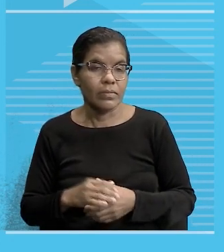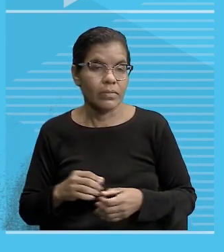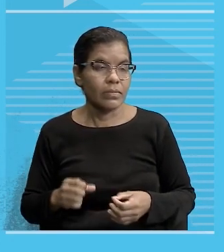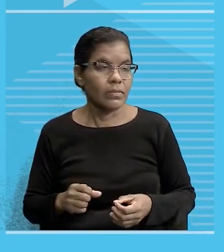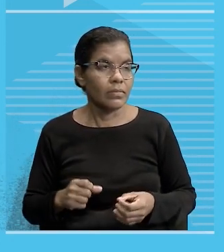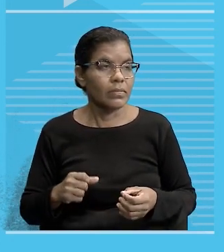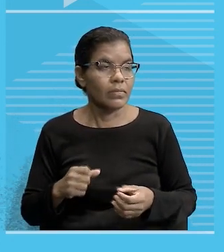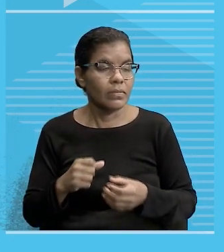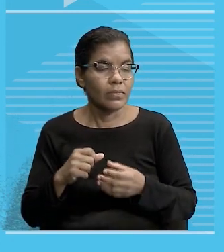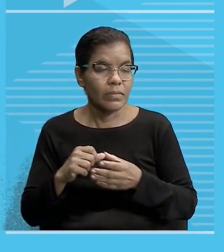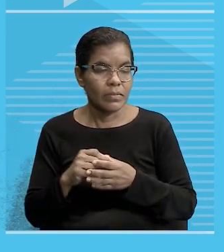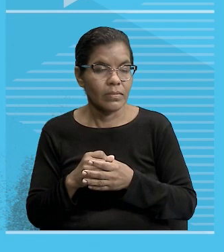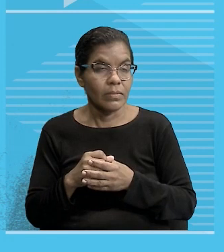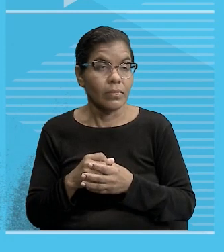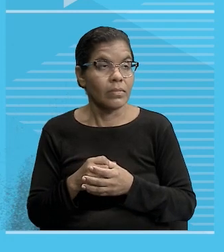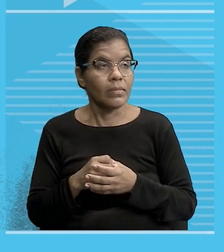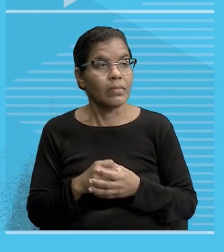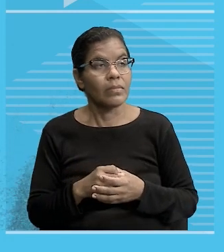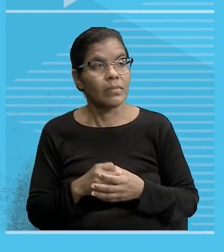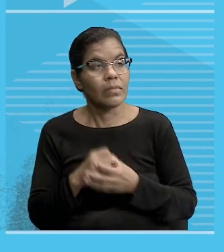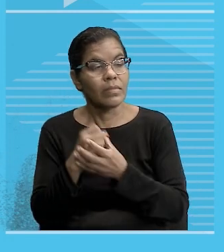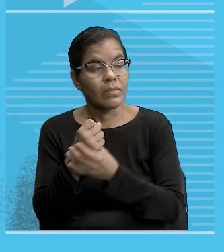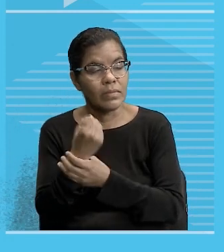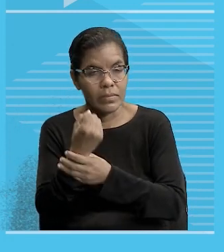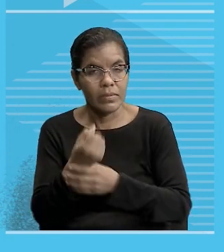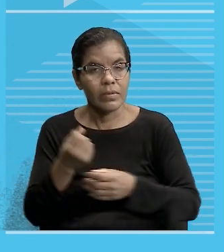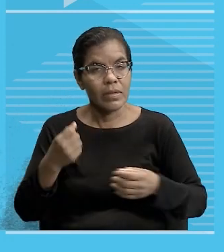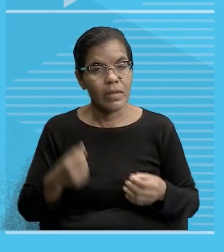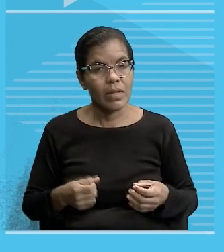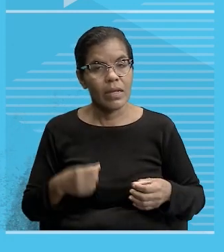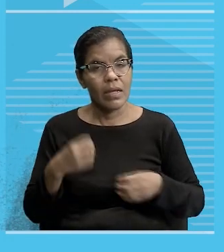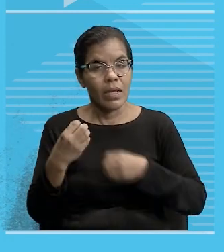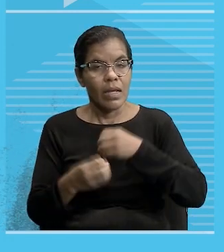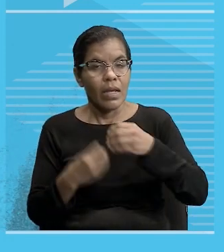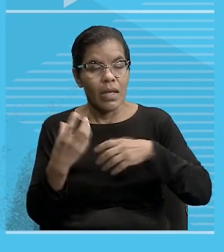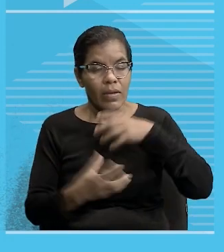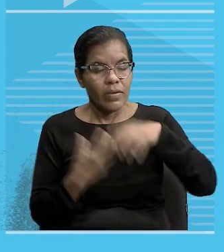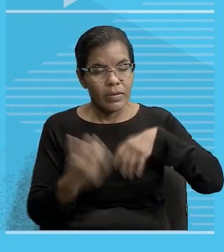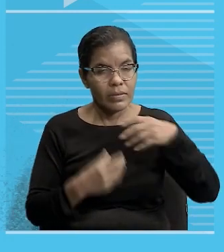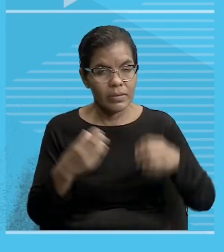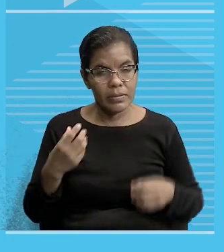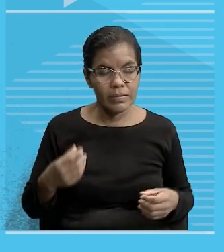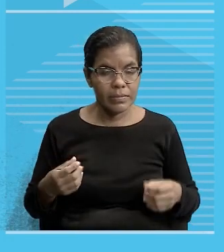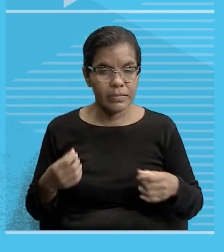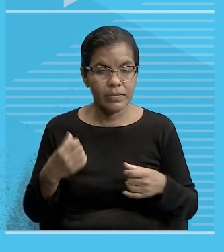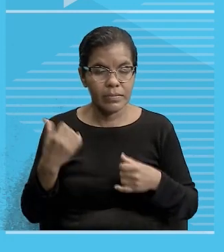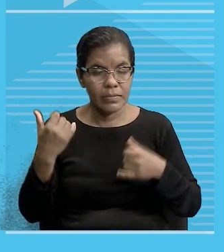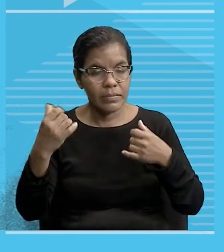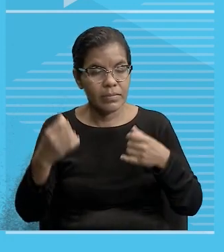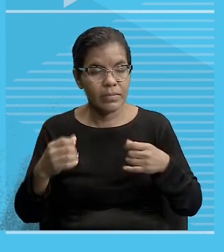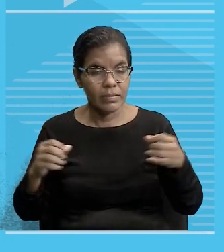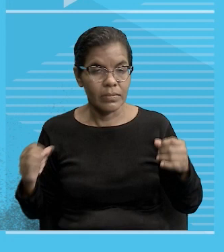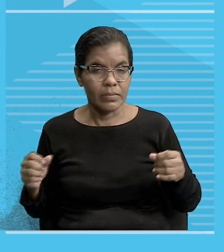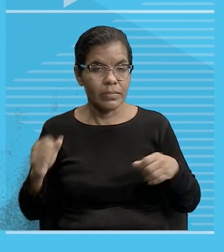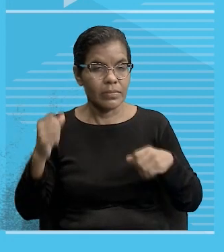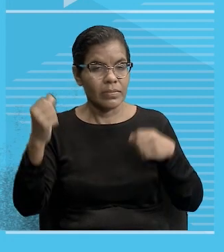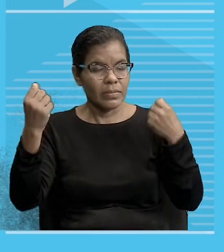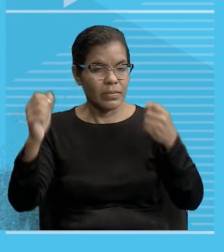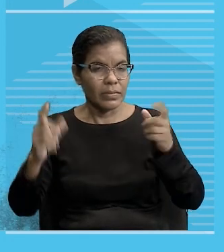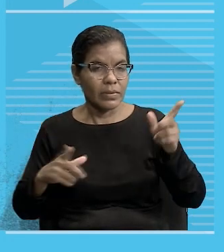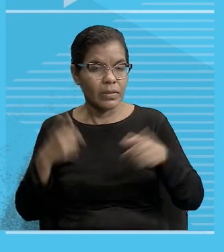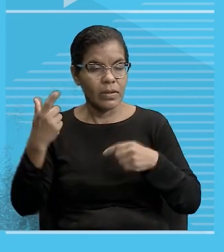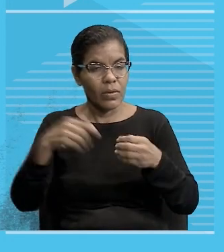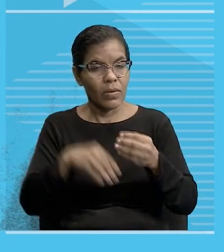propulsoras era a Revolução Industrial né só vender é produzir Como as empresas veio o mercado